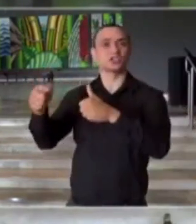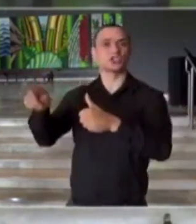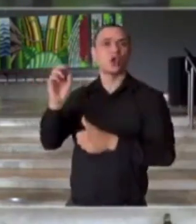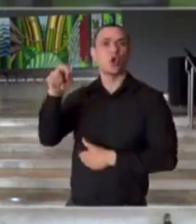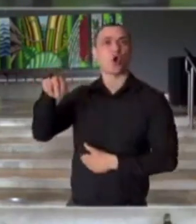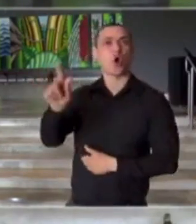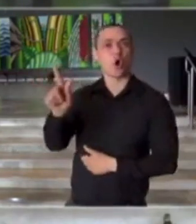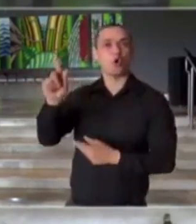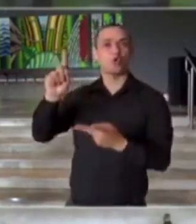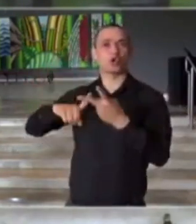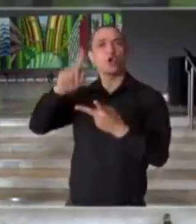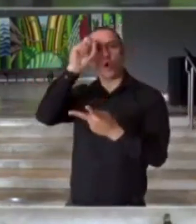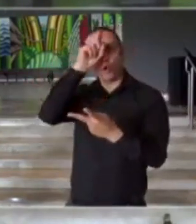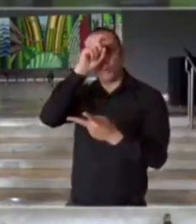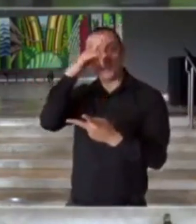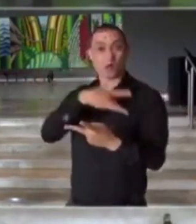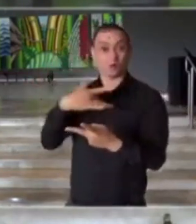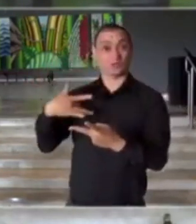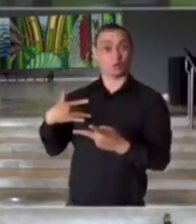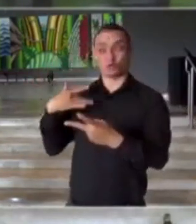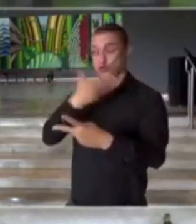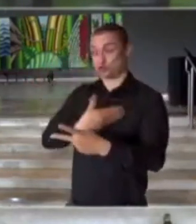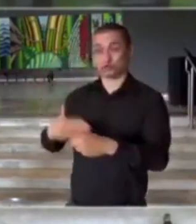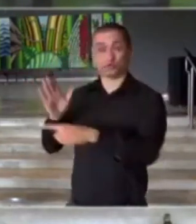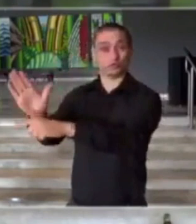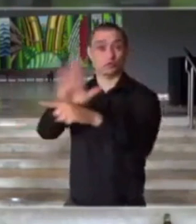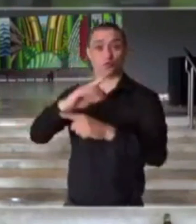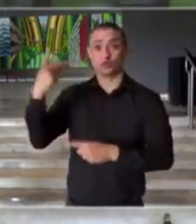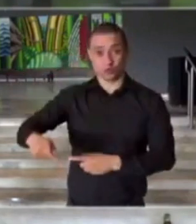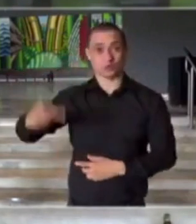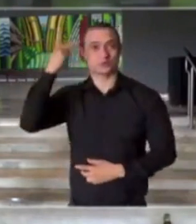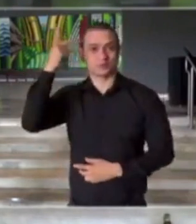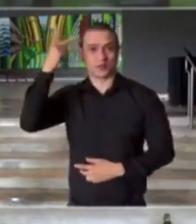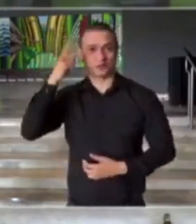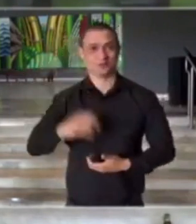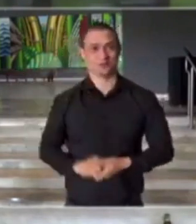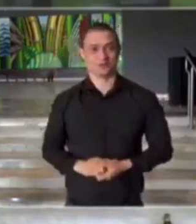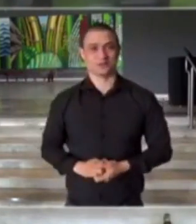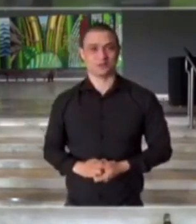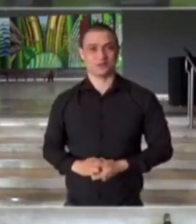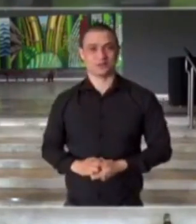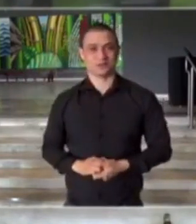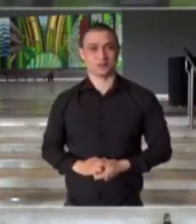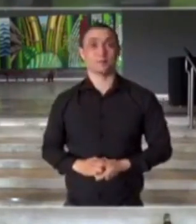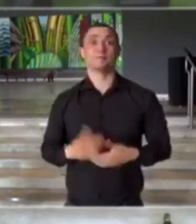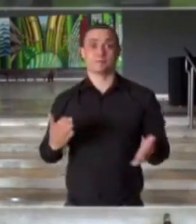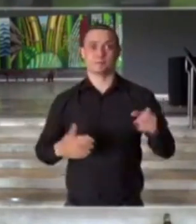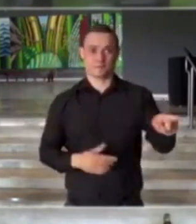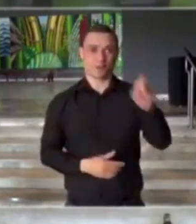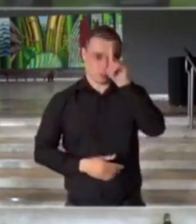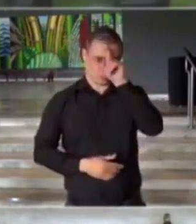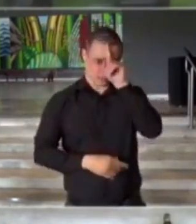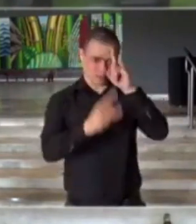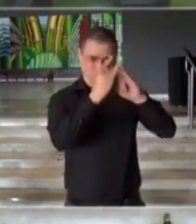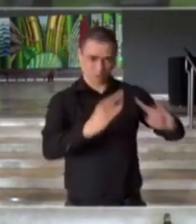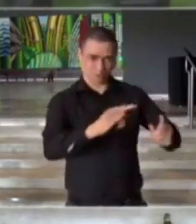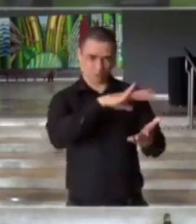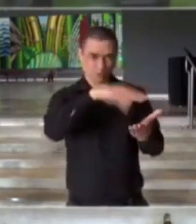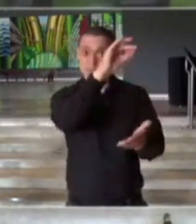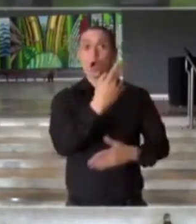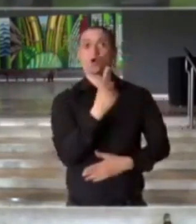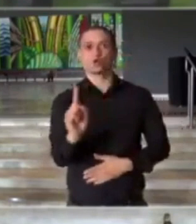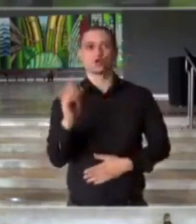e unidades de saúde pública do Estado de São Paulo o hospital de campanha do Ibirapuera é o